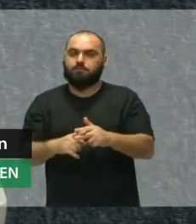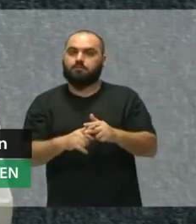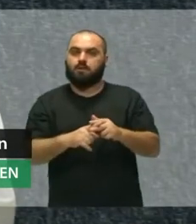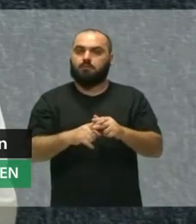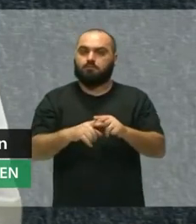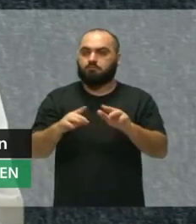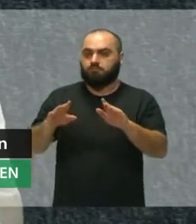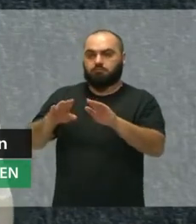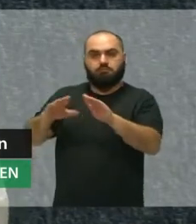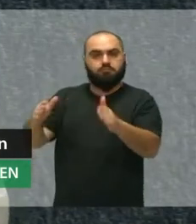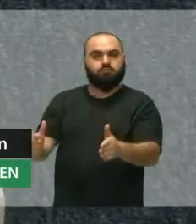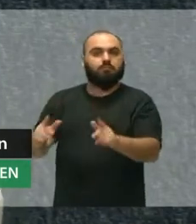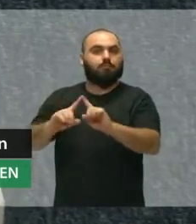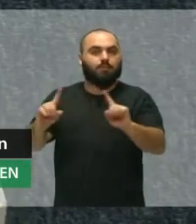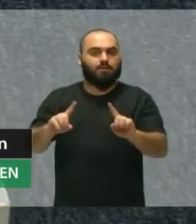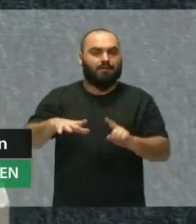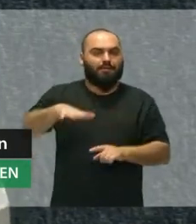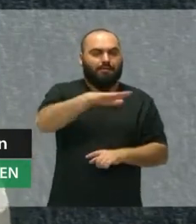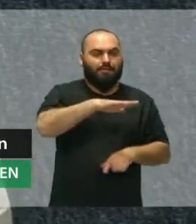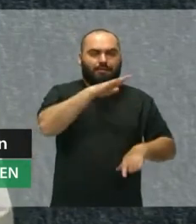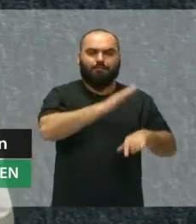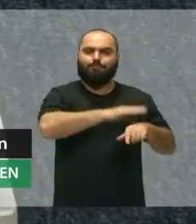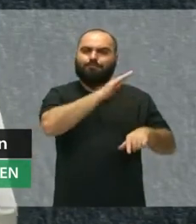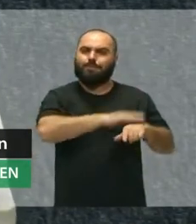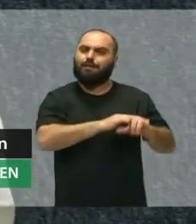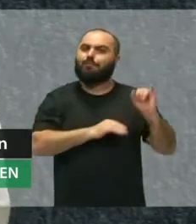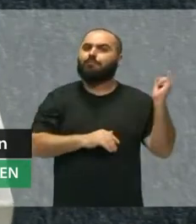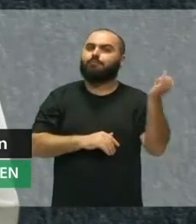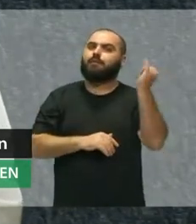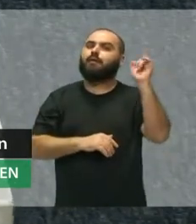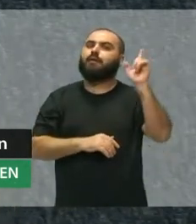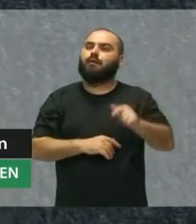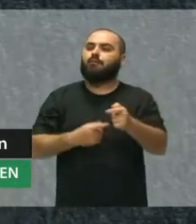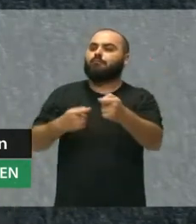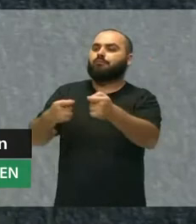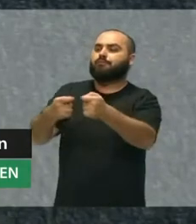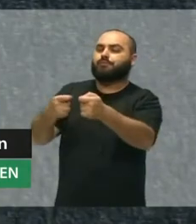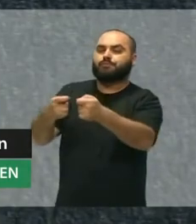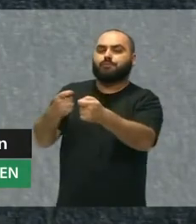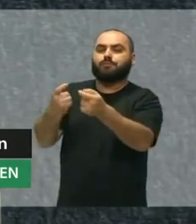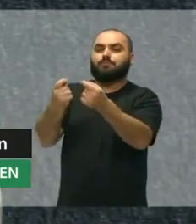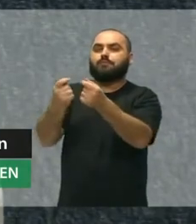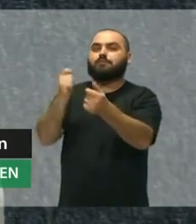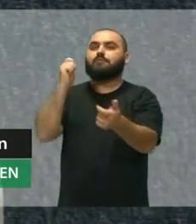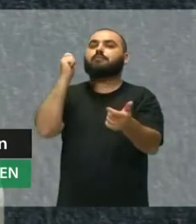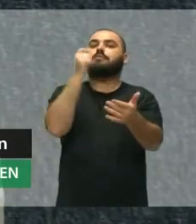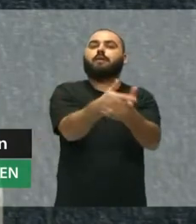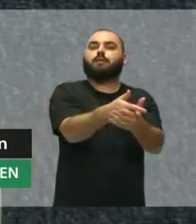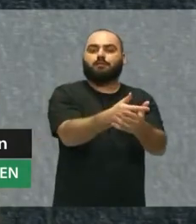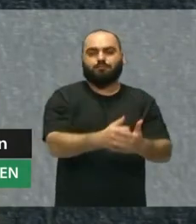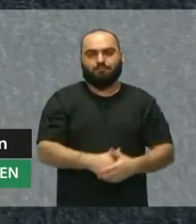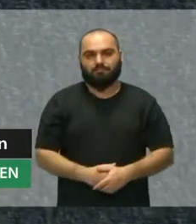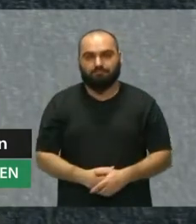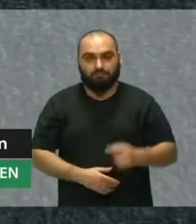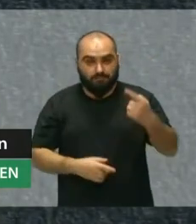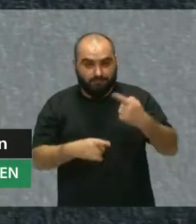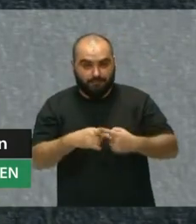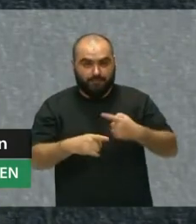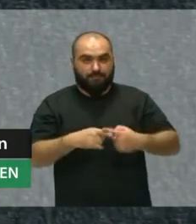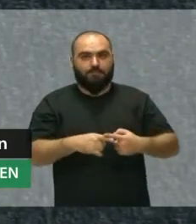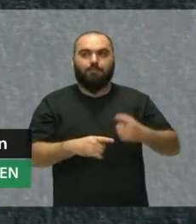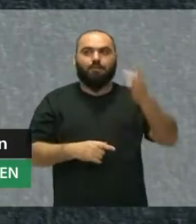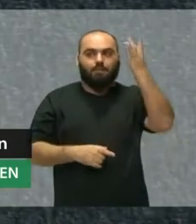mobiliário, mas a parte mais importante é a negociação do custeio, porque eu acredito que